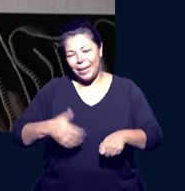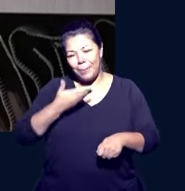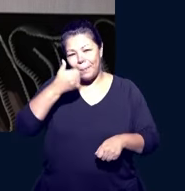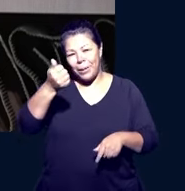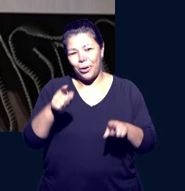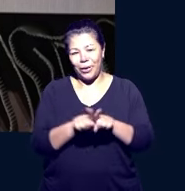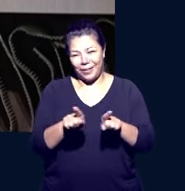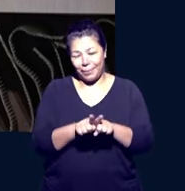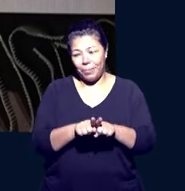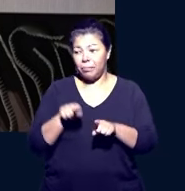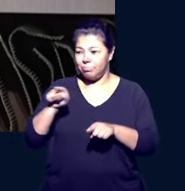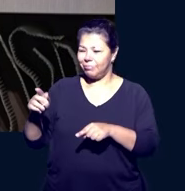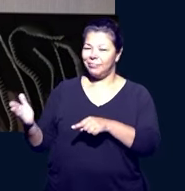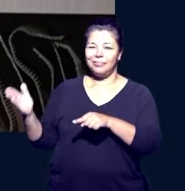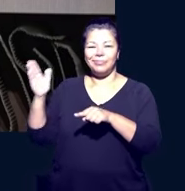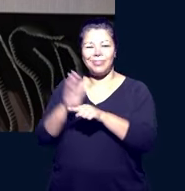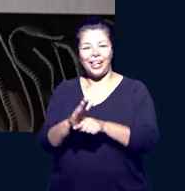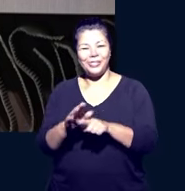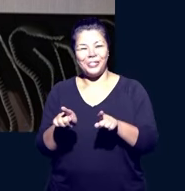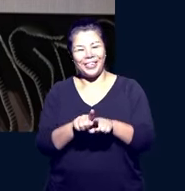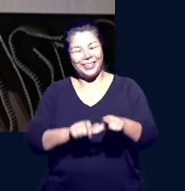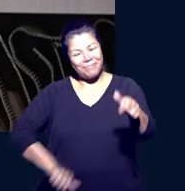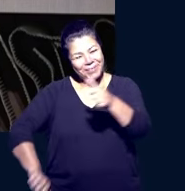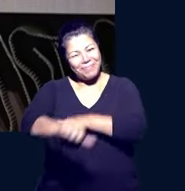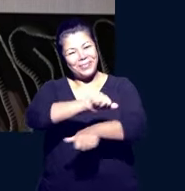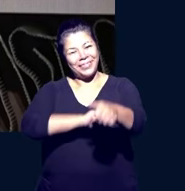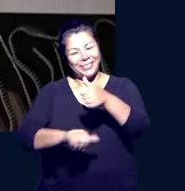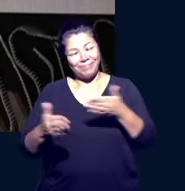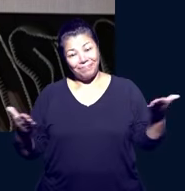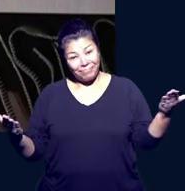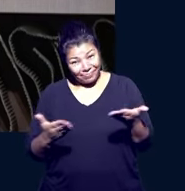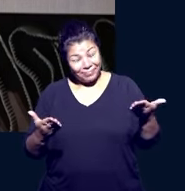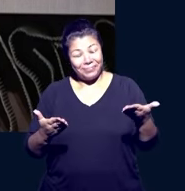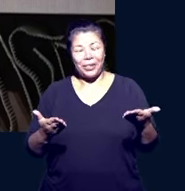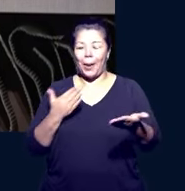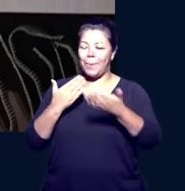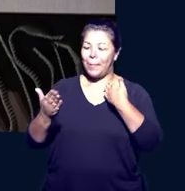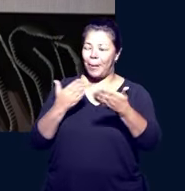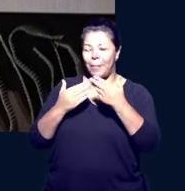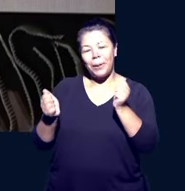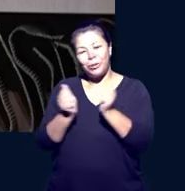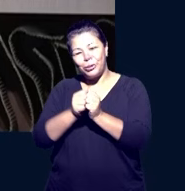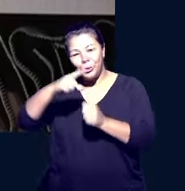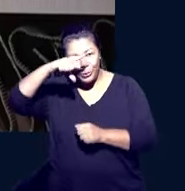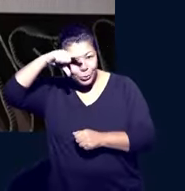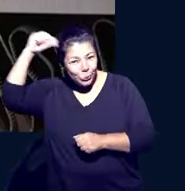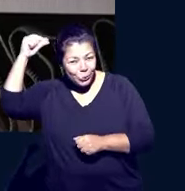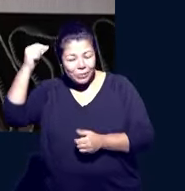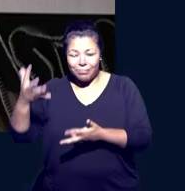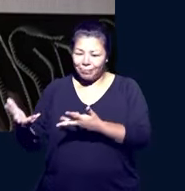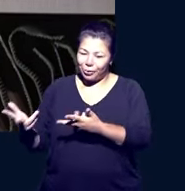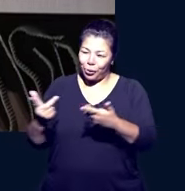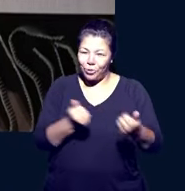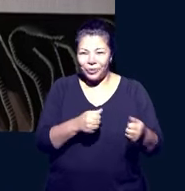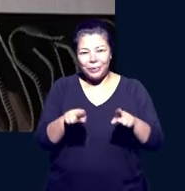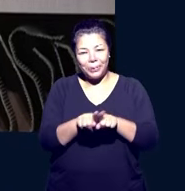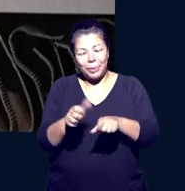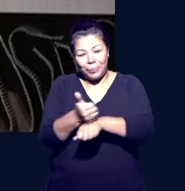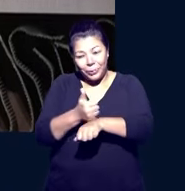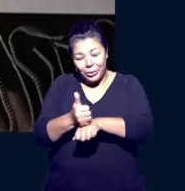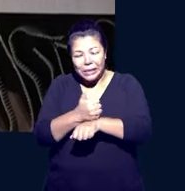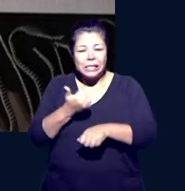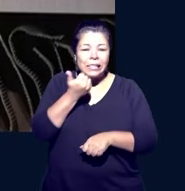um agente dessas mudanças então para conversar com o ministro Luis Roberto Barroso nós convidamos cientista político Murilo de